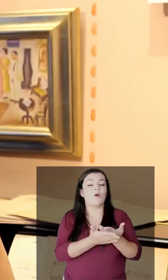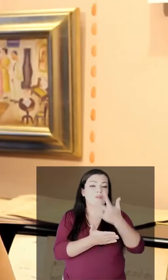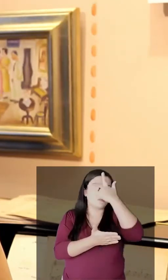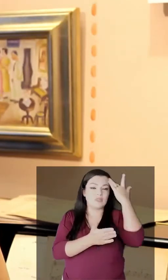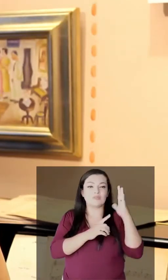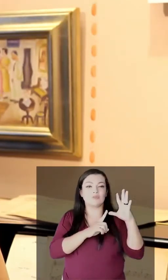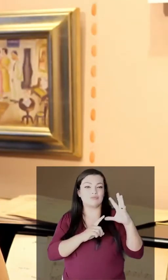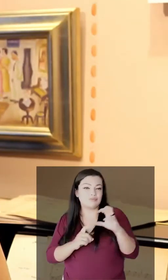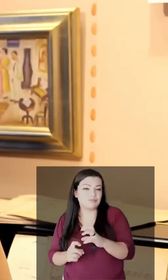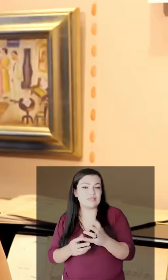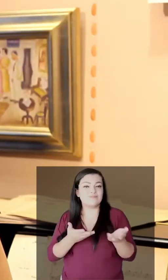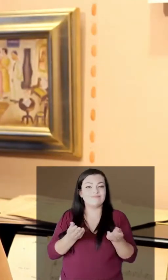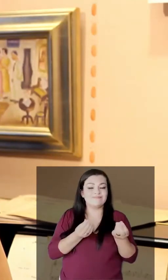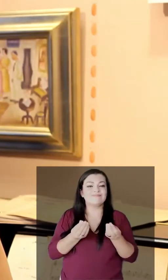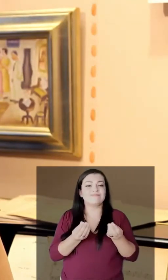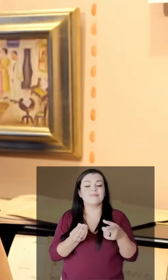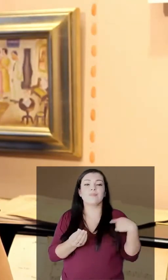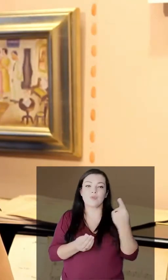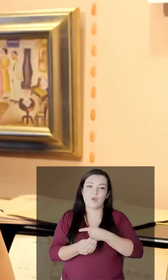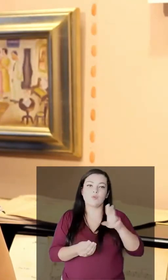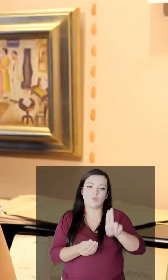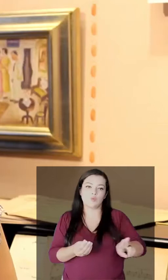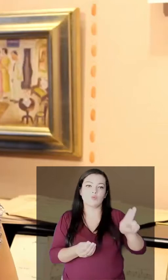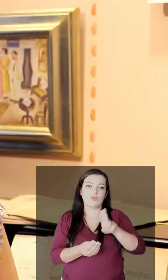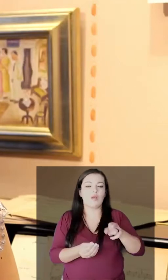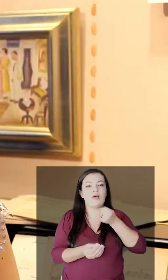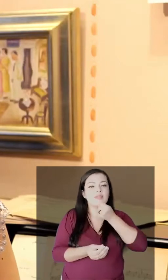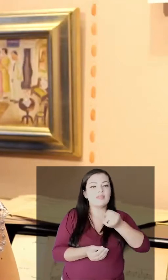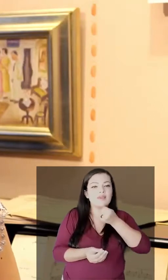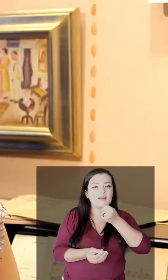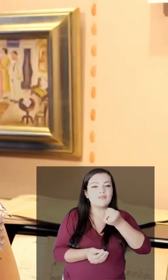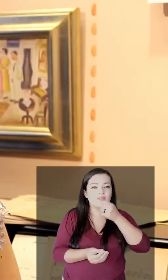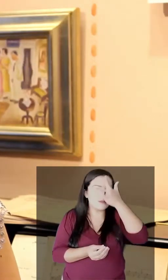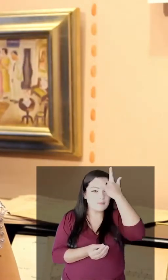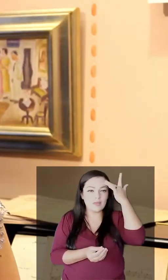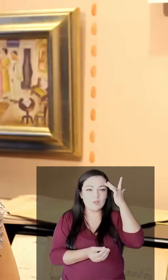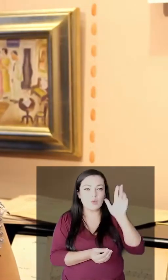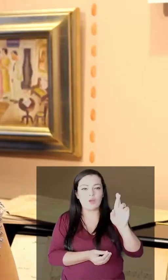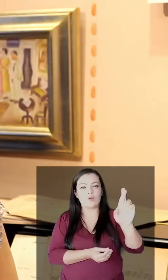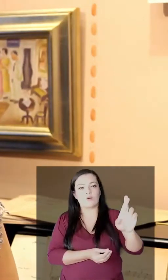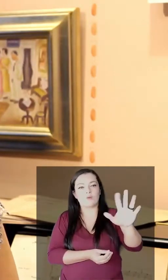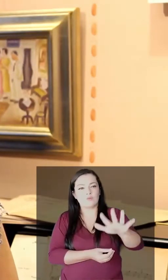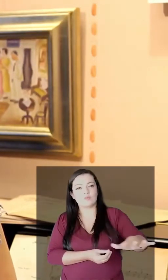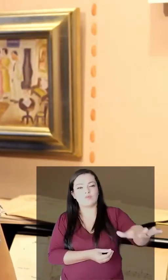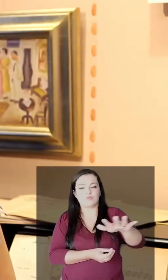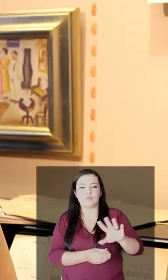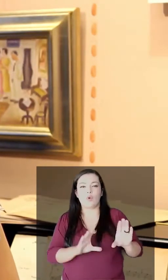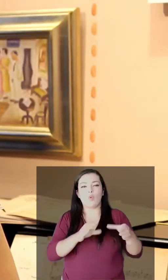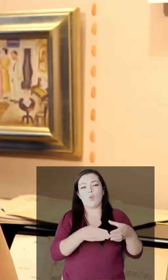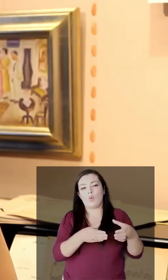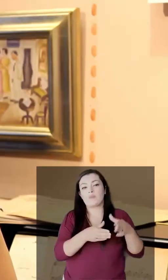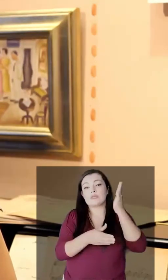museu. Um recurso que temos utilizado é entrevistar representantes dessas parcerias para